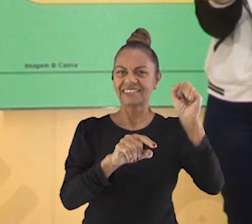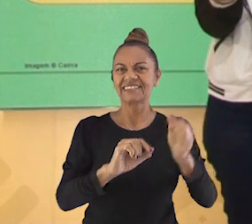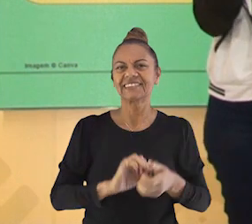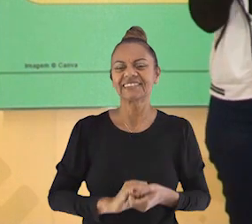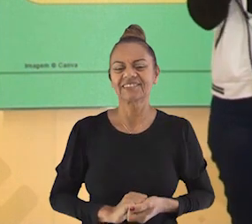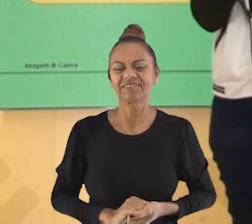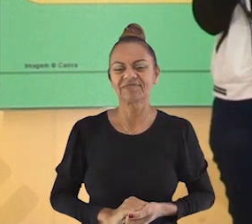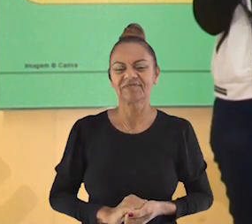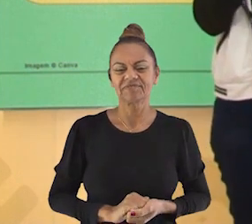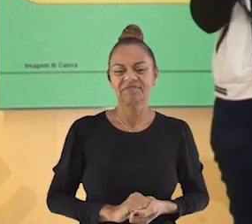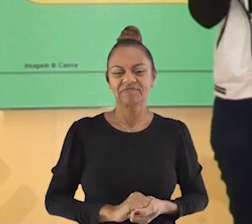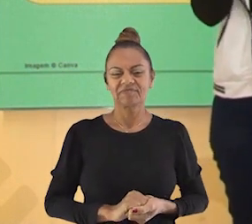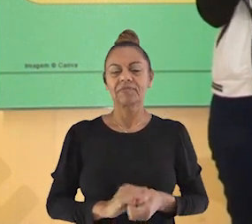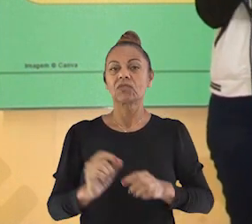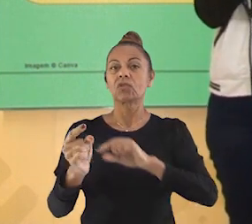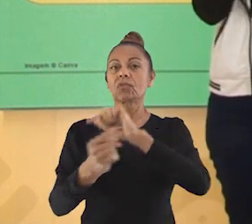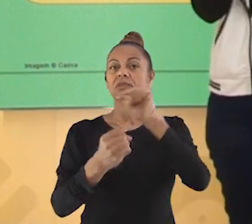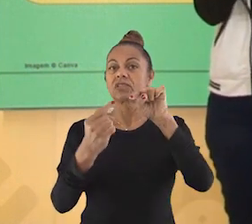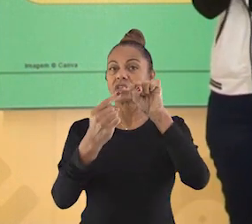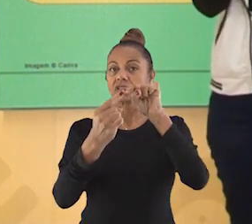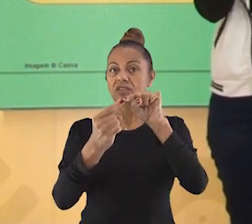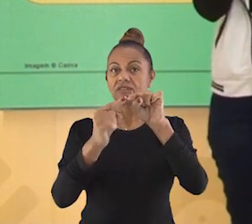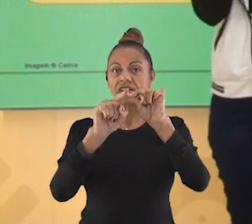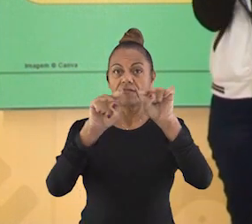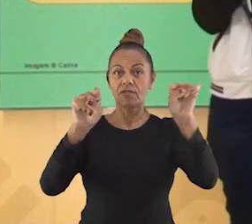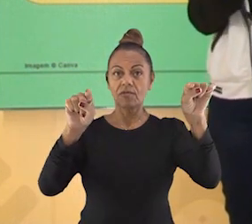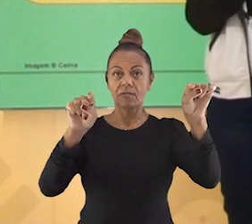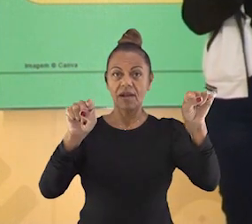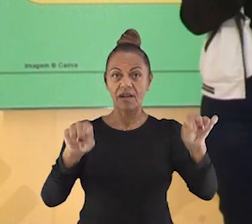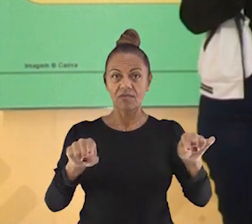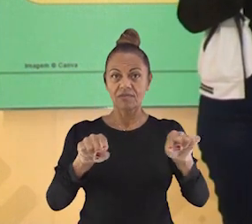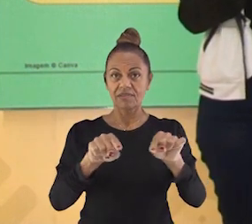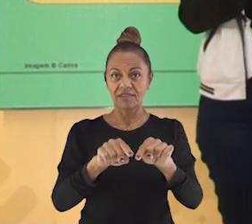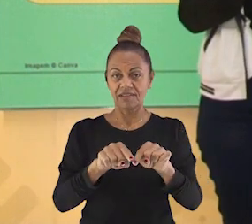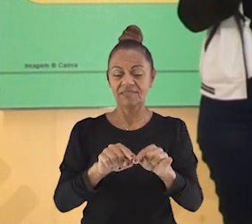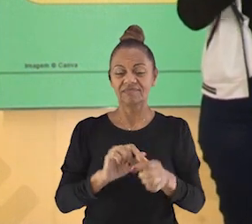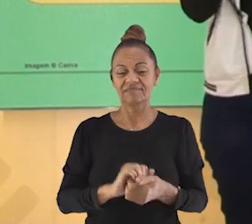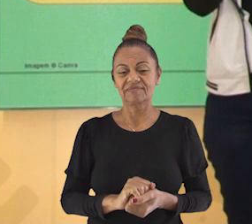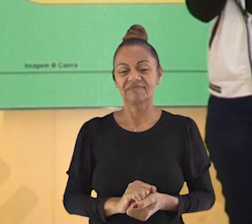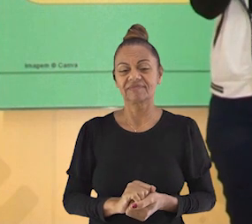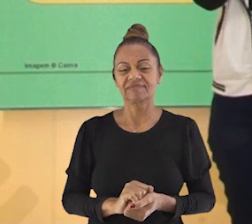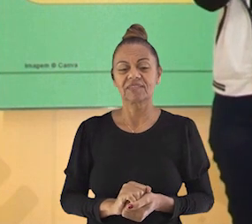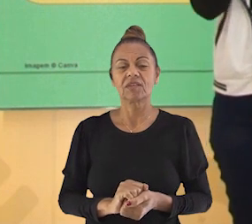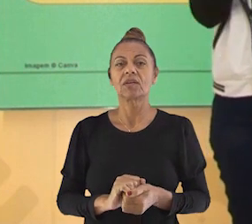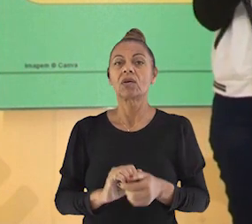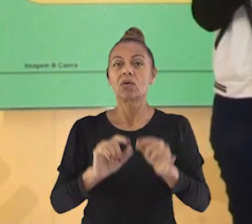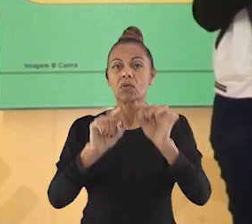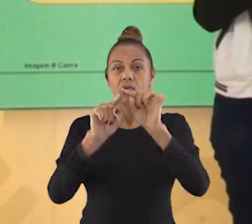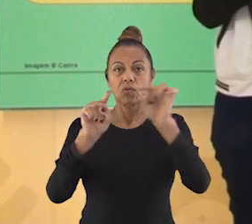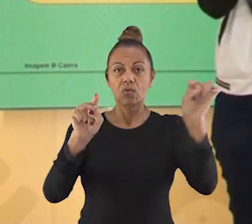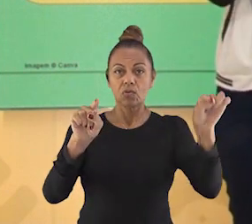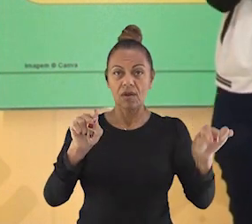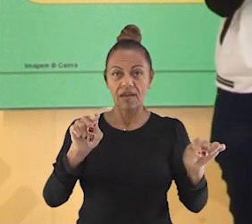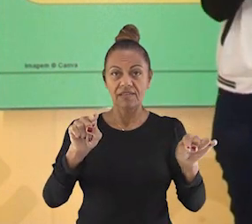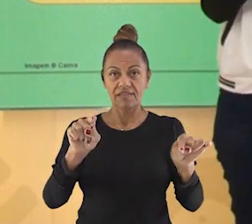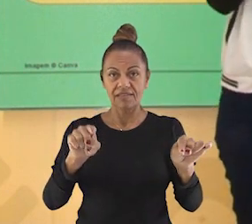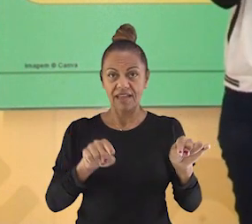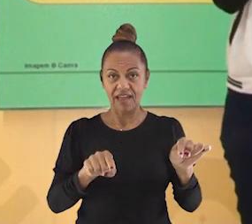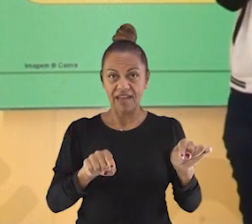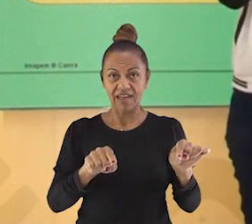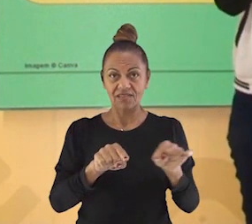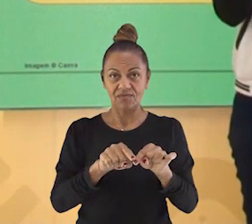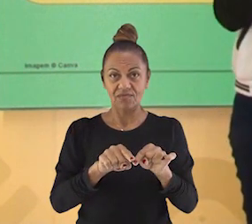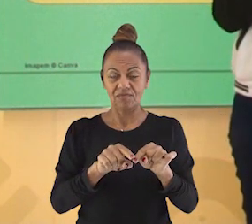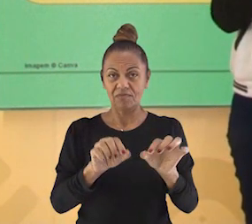ponto. E aí, o objetivo é formar um quadrado com os seus risquinhos. Quando você formar o quadradinho, você coloca